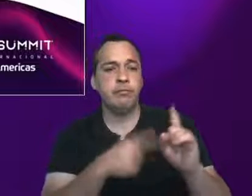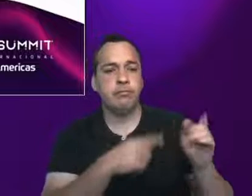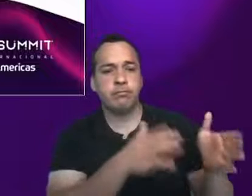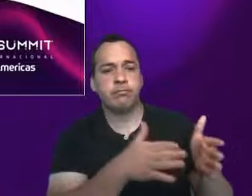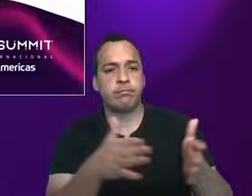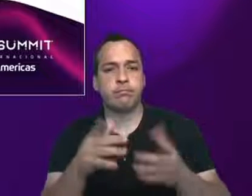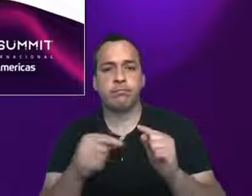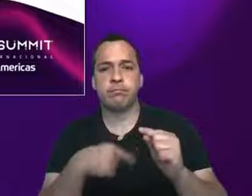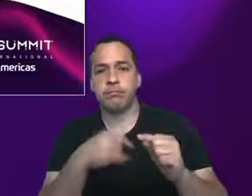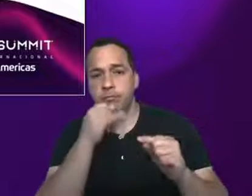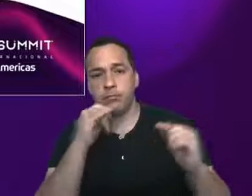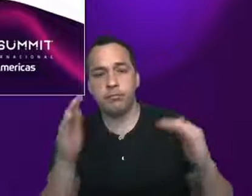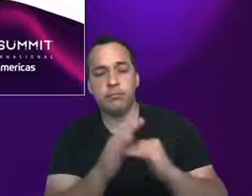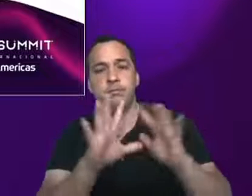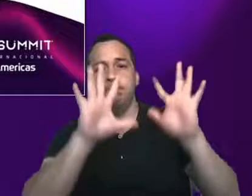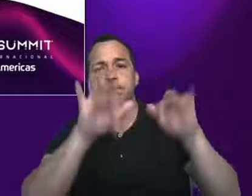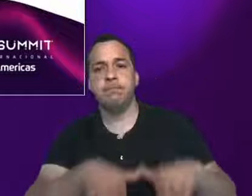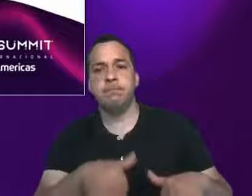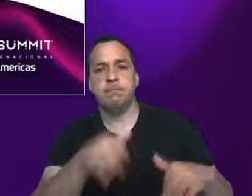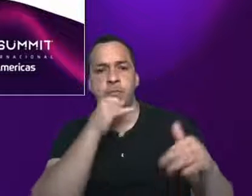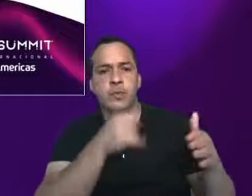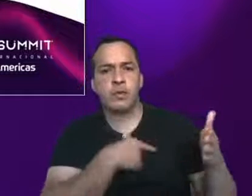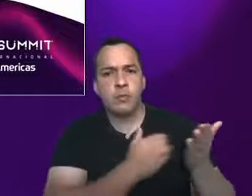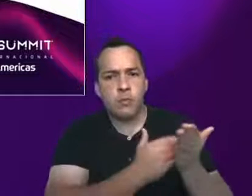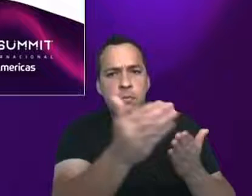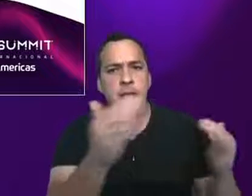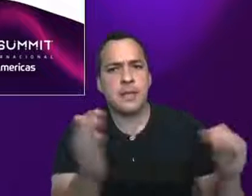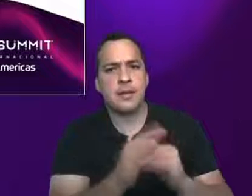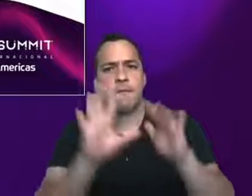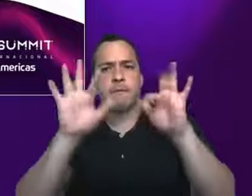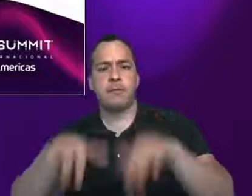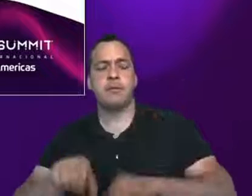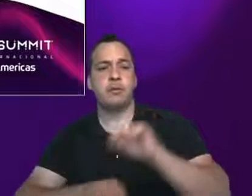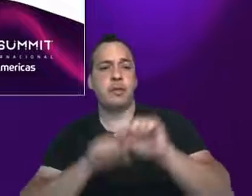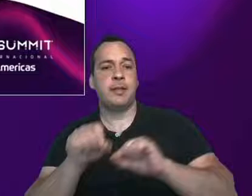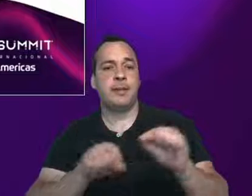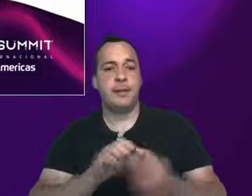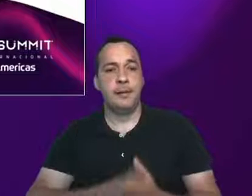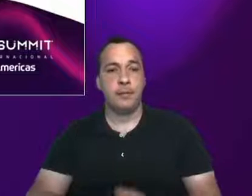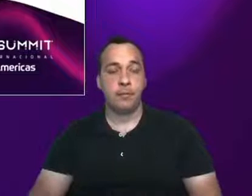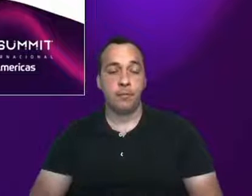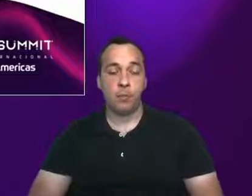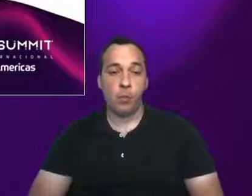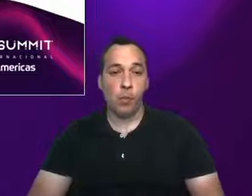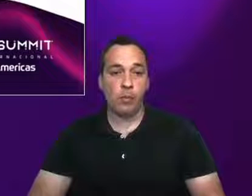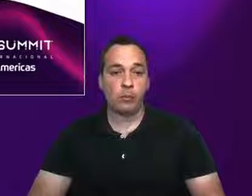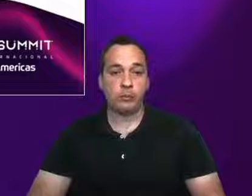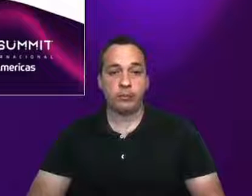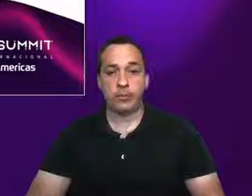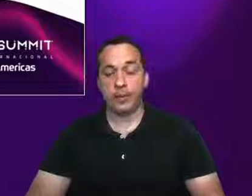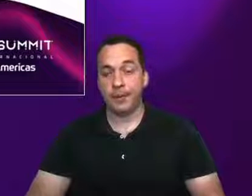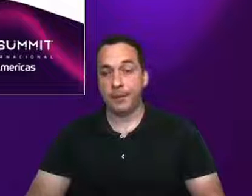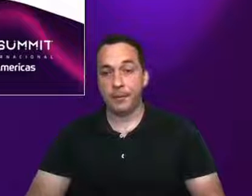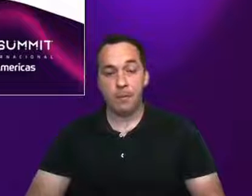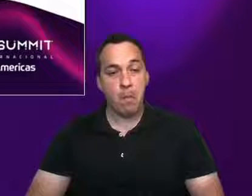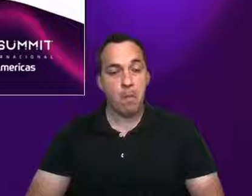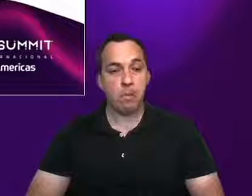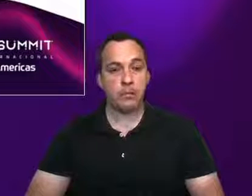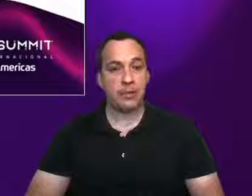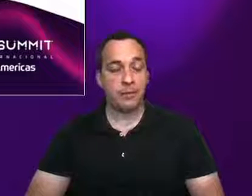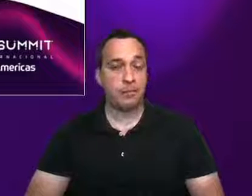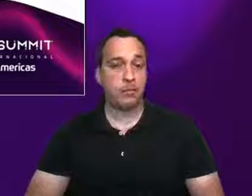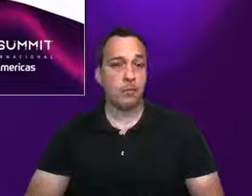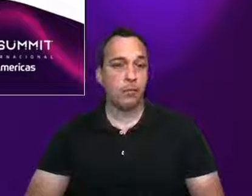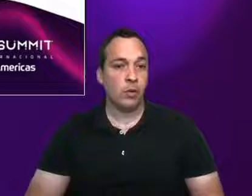até a alta do paciente. Ela é analogamente